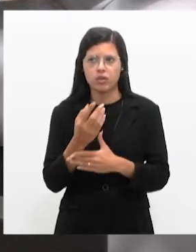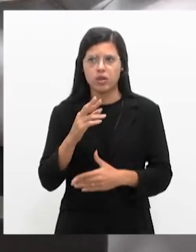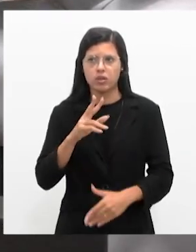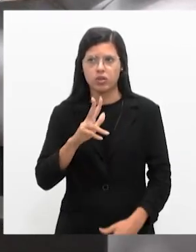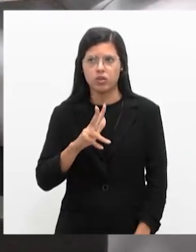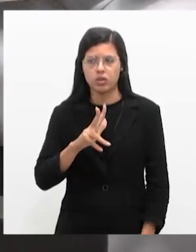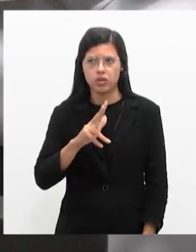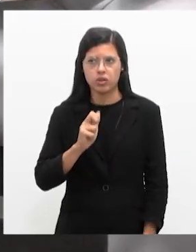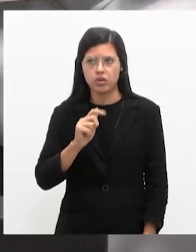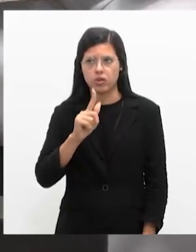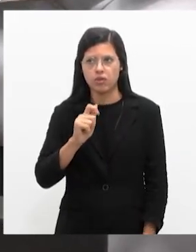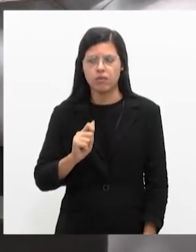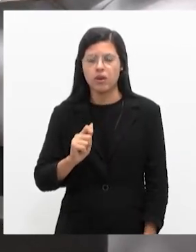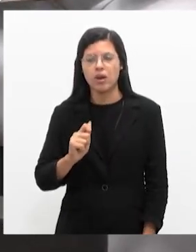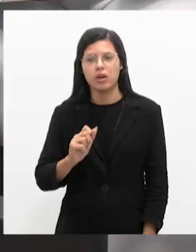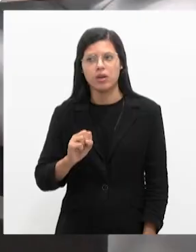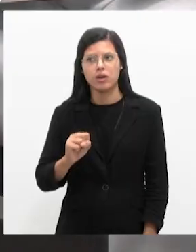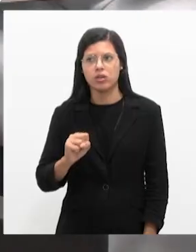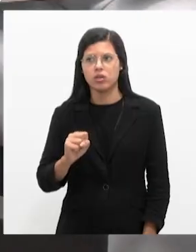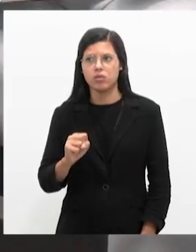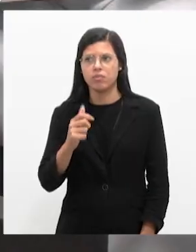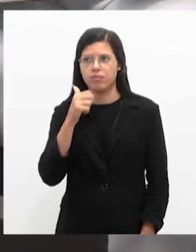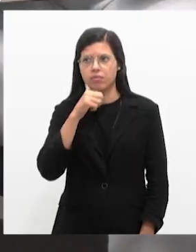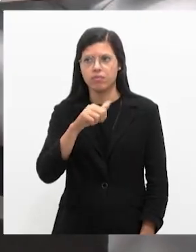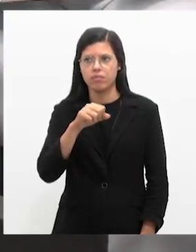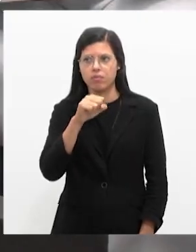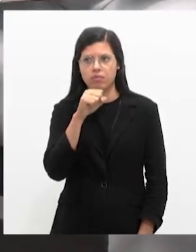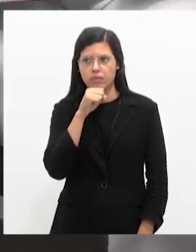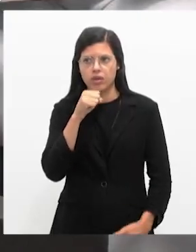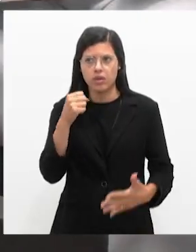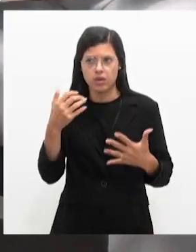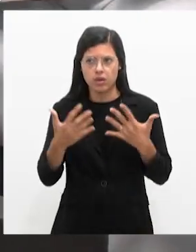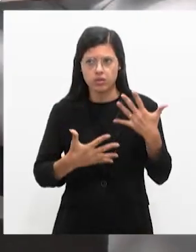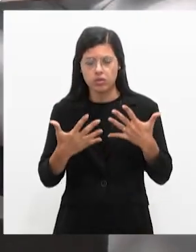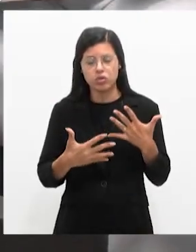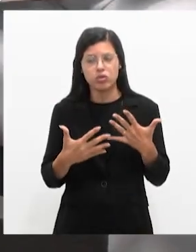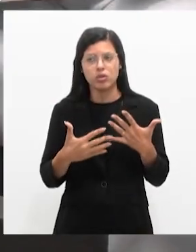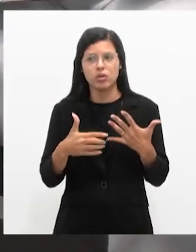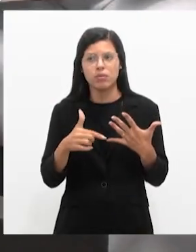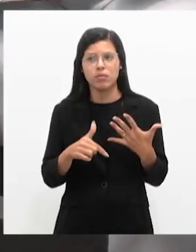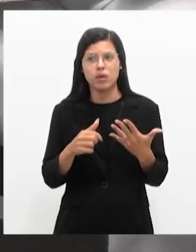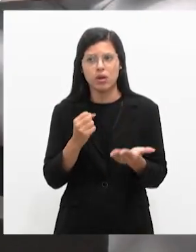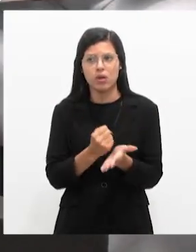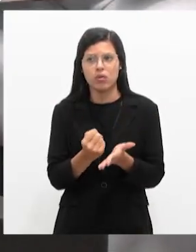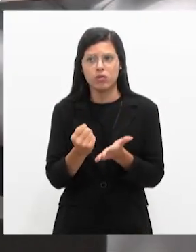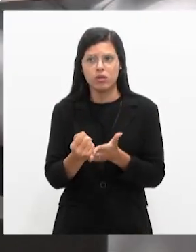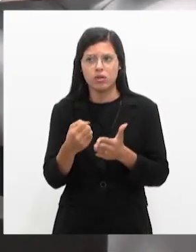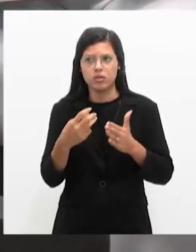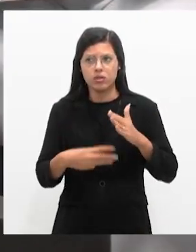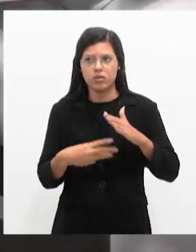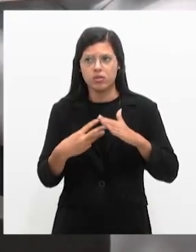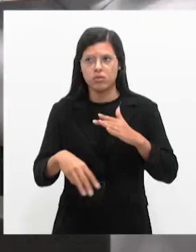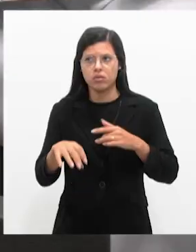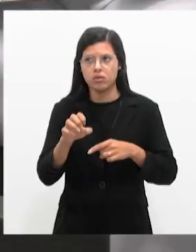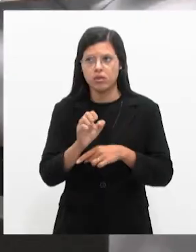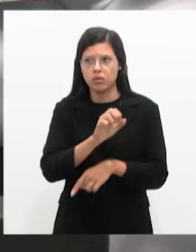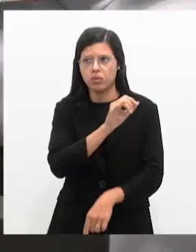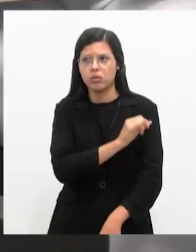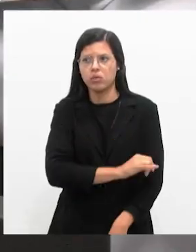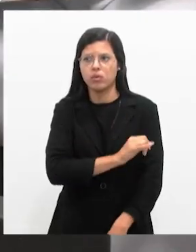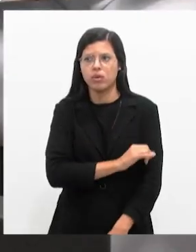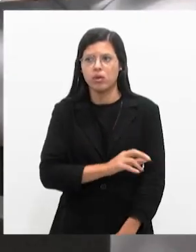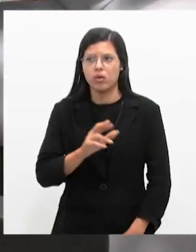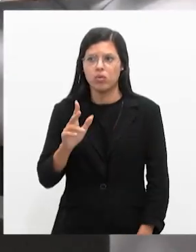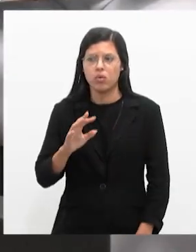mães atípicas a contratos terceirizados do Estado do Rio de Janeiro. Ou seja, não é para todas as empresas,